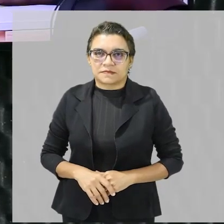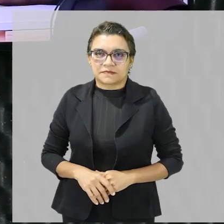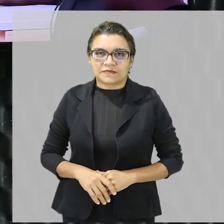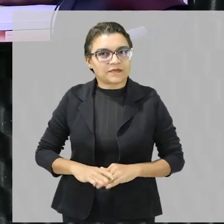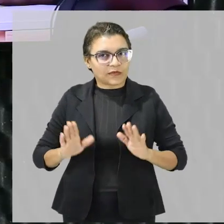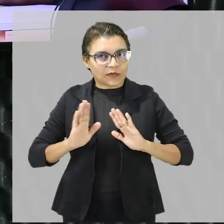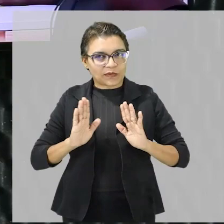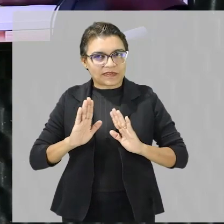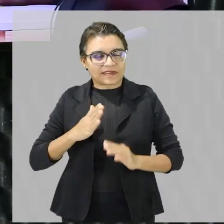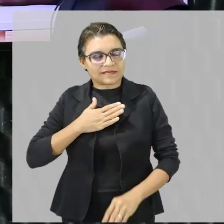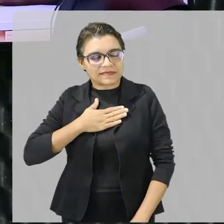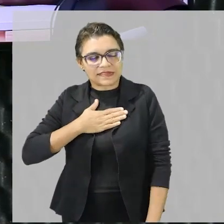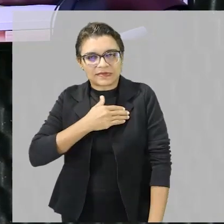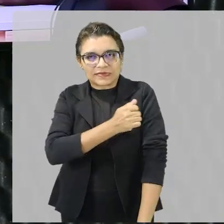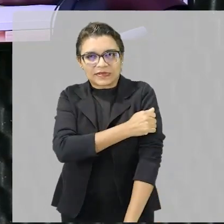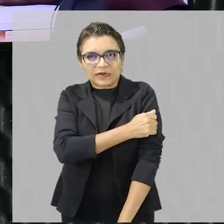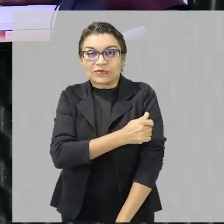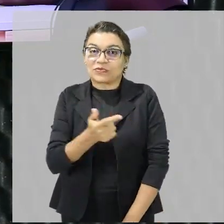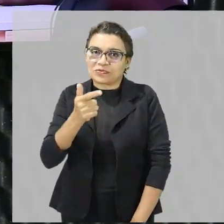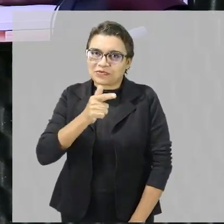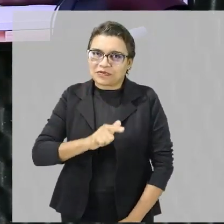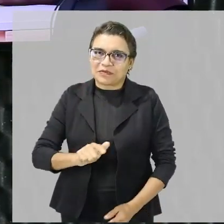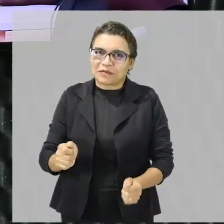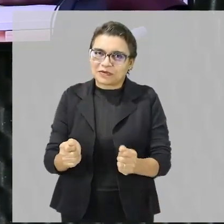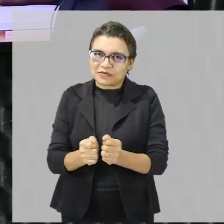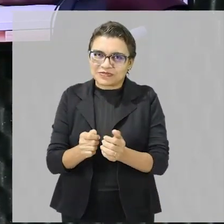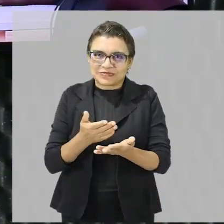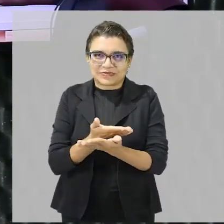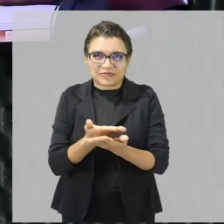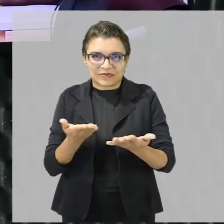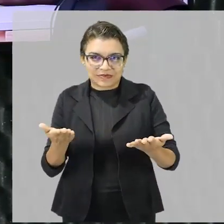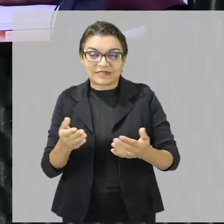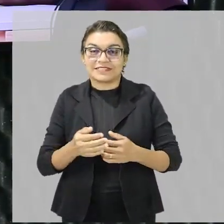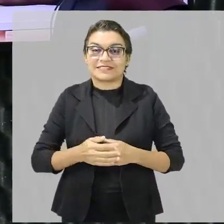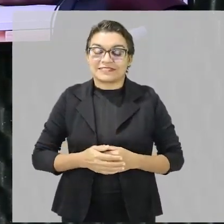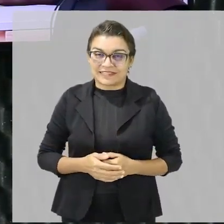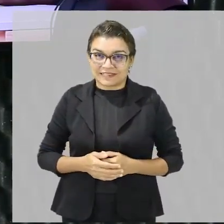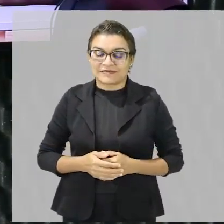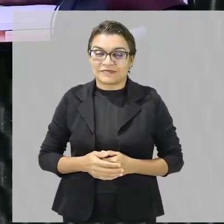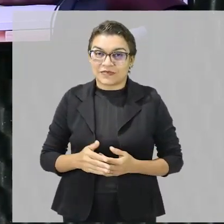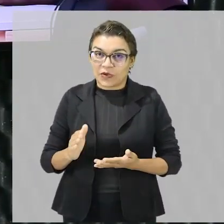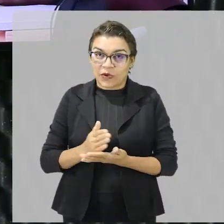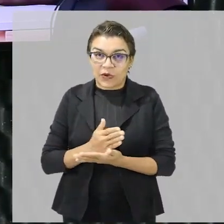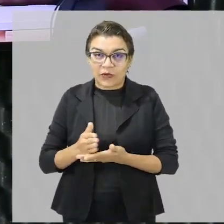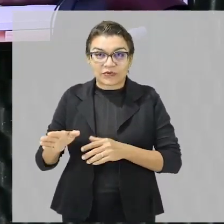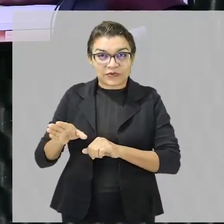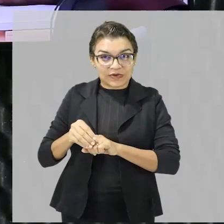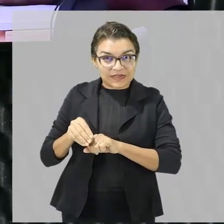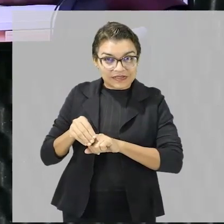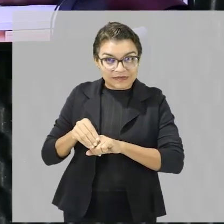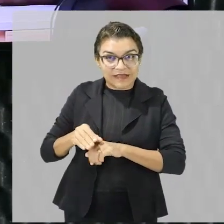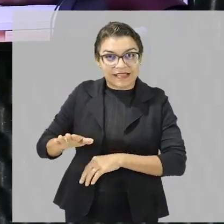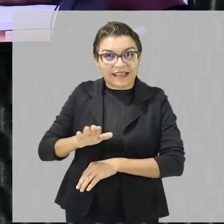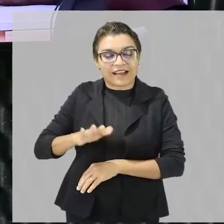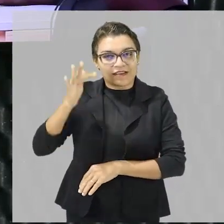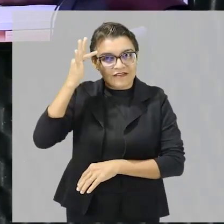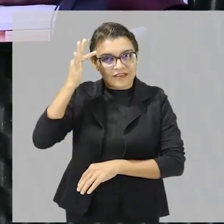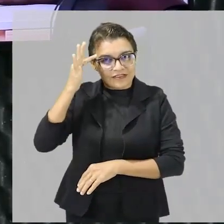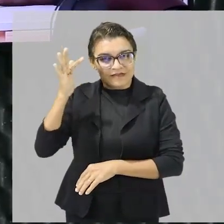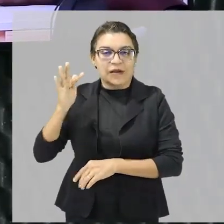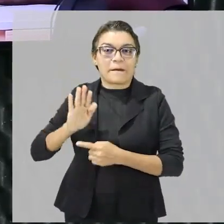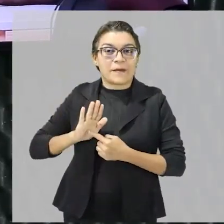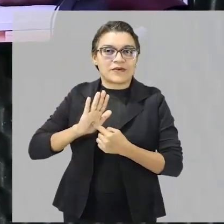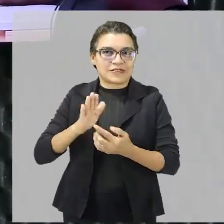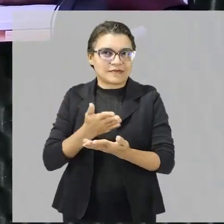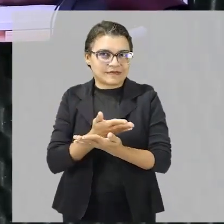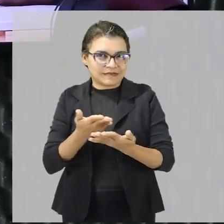Fala, meus queridos alunos, mais uma vez com vocês aqui, o professor André Luiz, trazendo alguns conhecimentos na área de filosofia, algumas reflexões, alguns conceitos